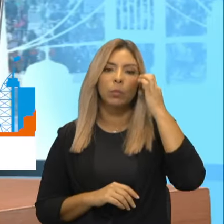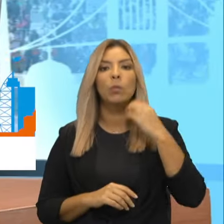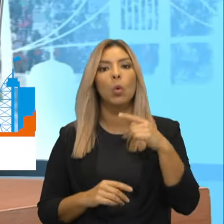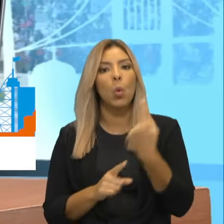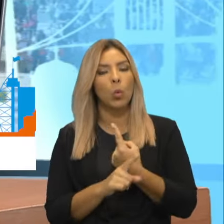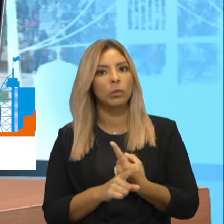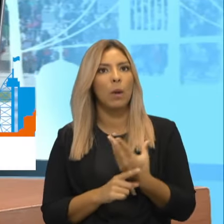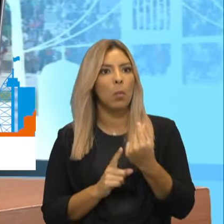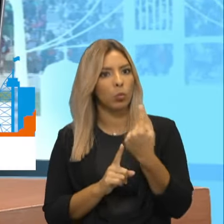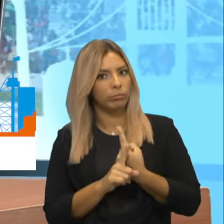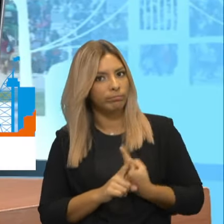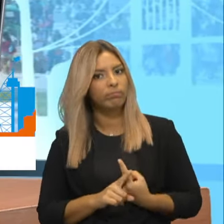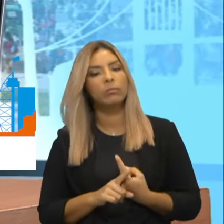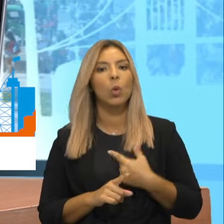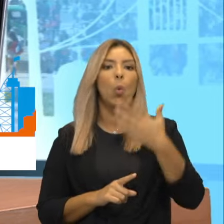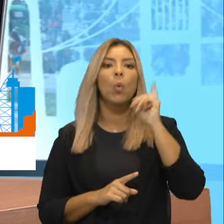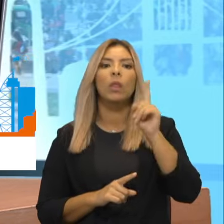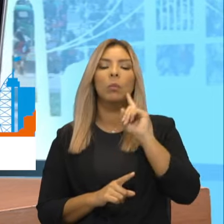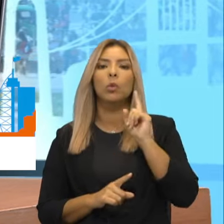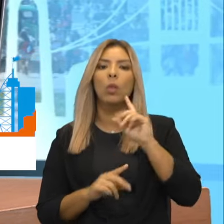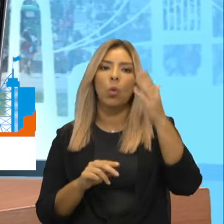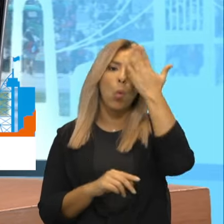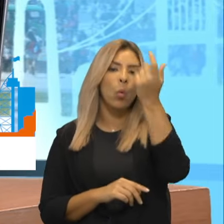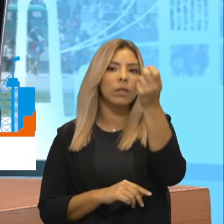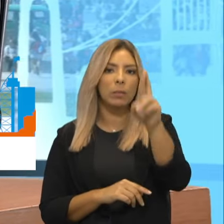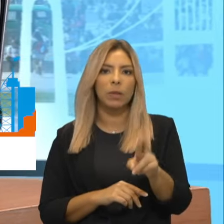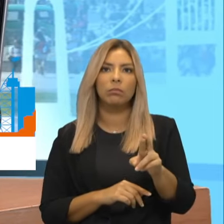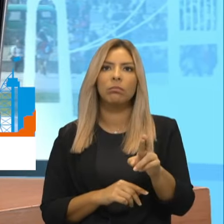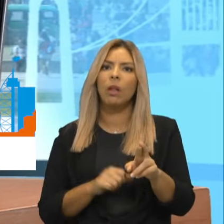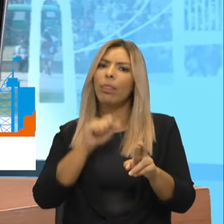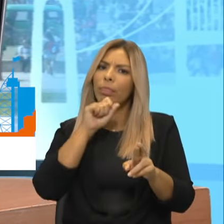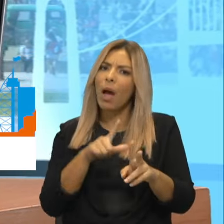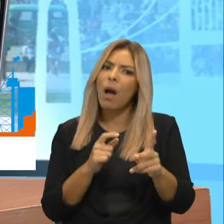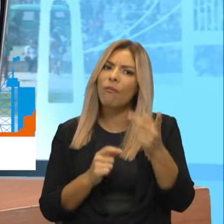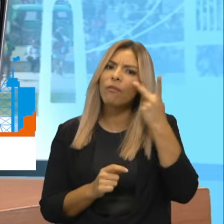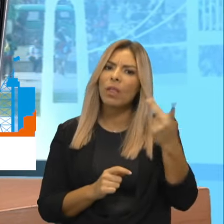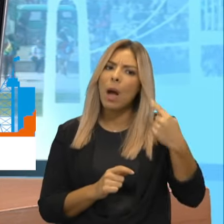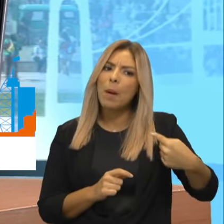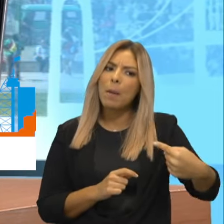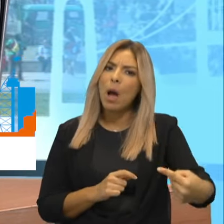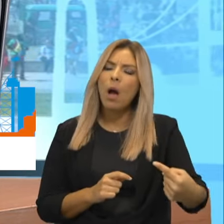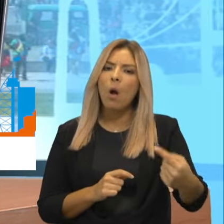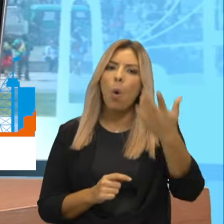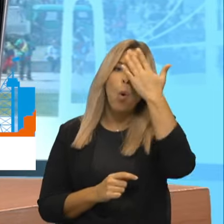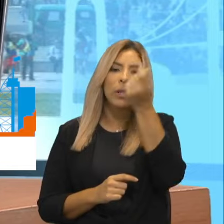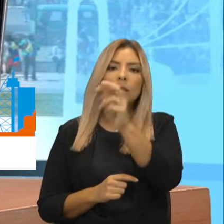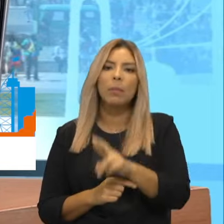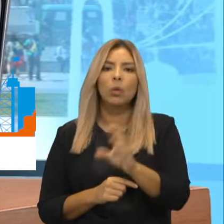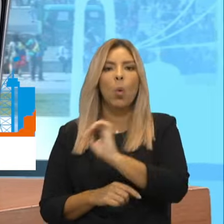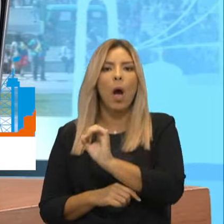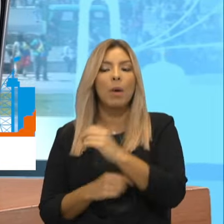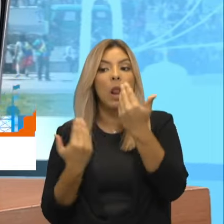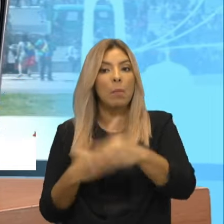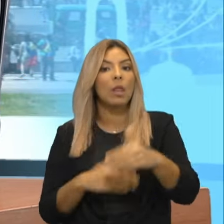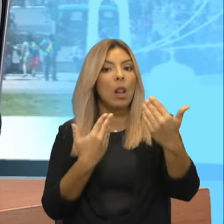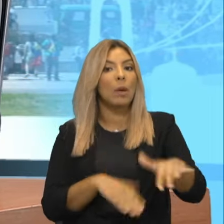Primeiro, a importância do orçamento. É possível viver sem orçamento. Há muitas limitações. Que limitações existem? Sobretudo